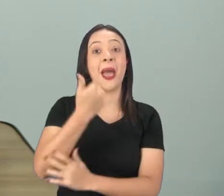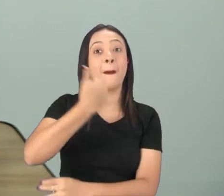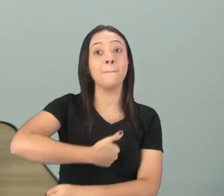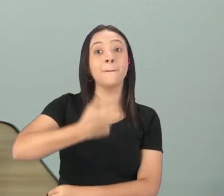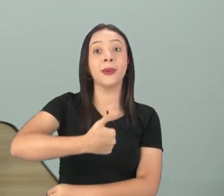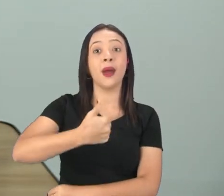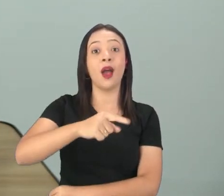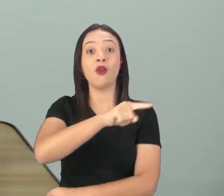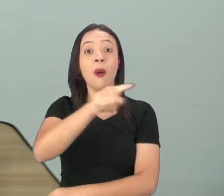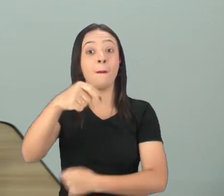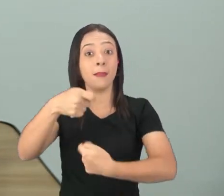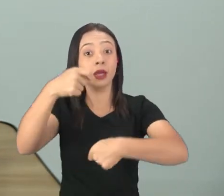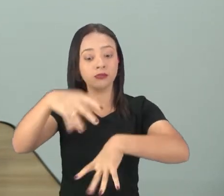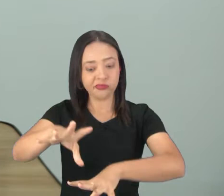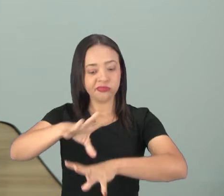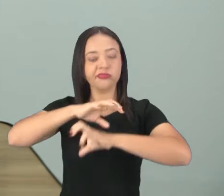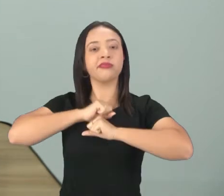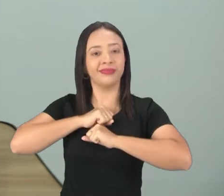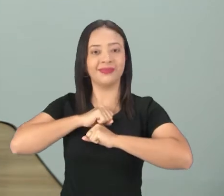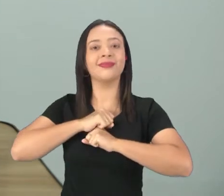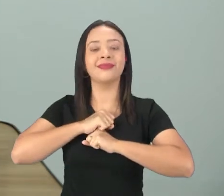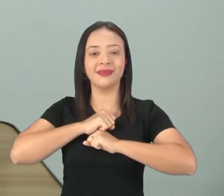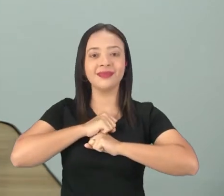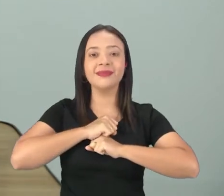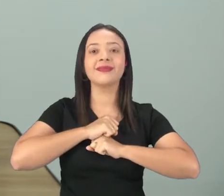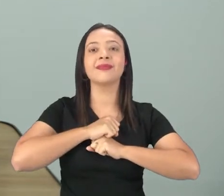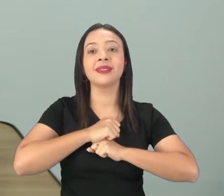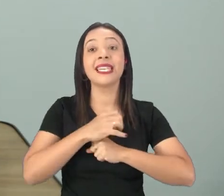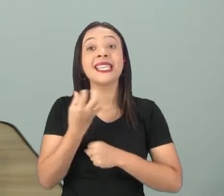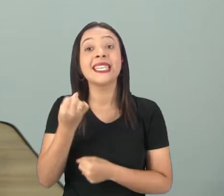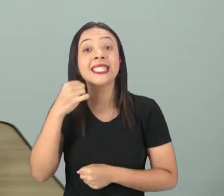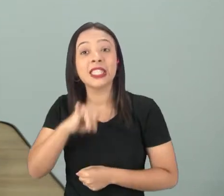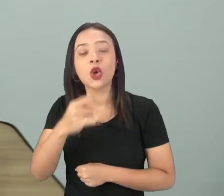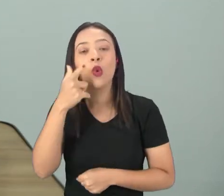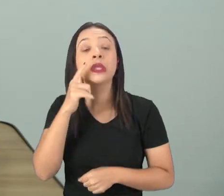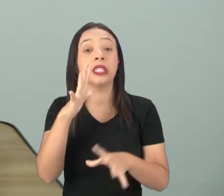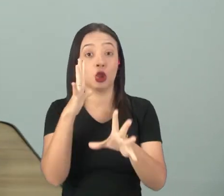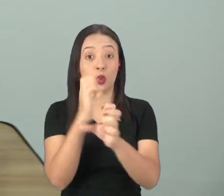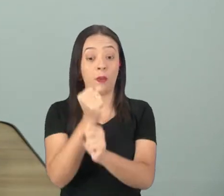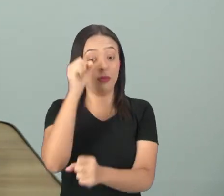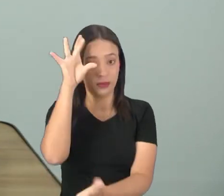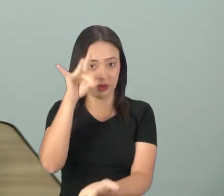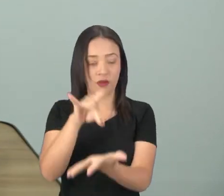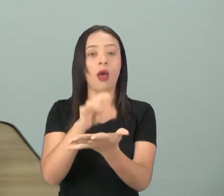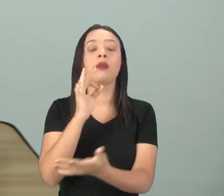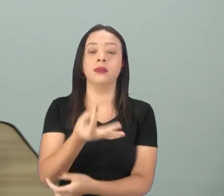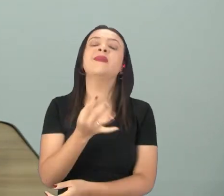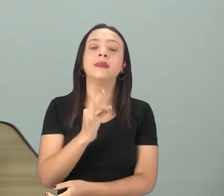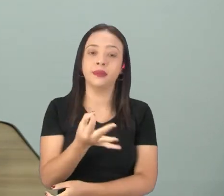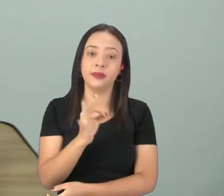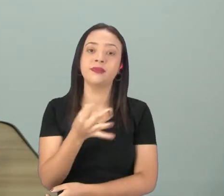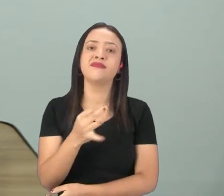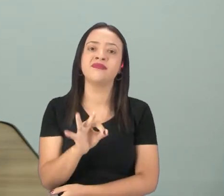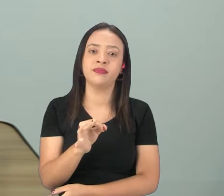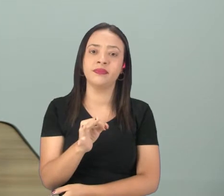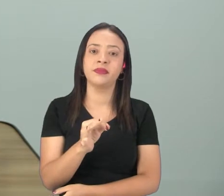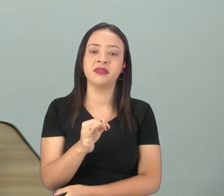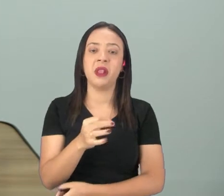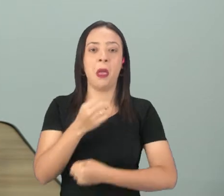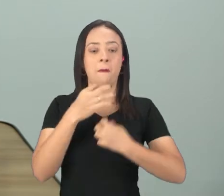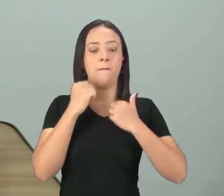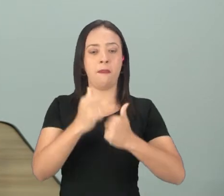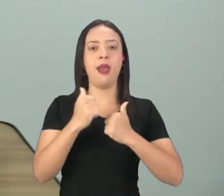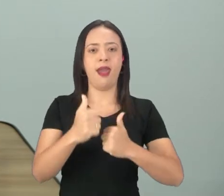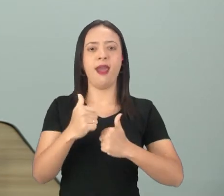se apropriar. Quando vocês conseguem realizar uma adição, né, de maneira confiante,